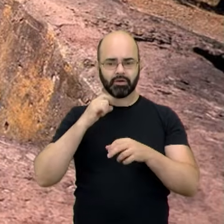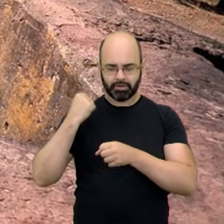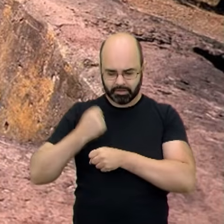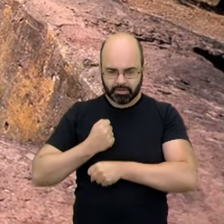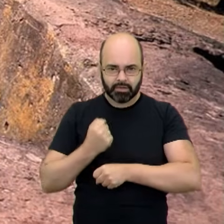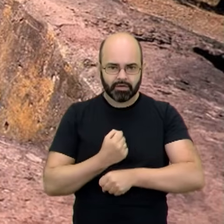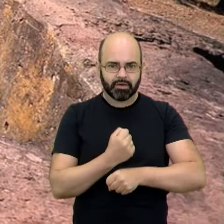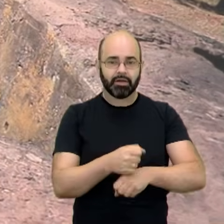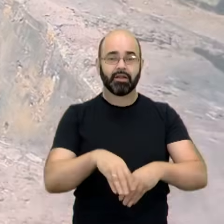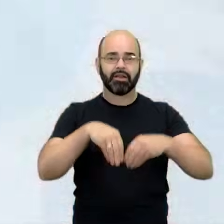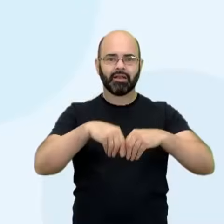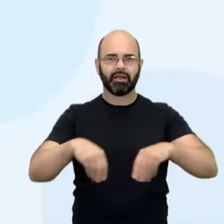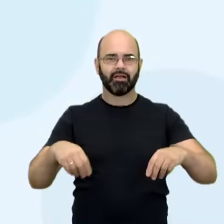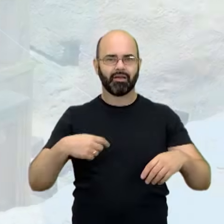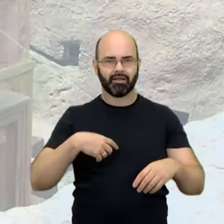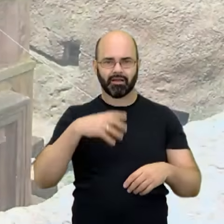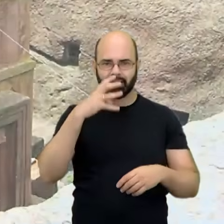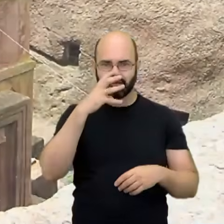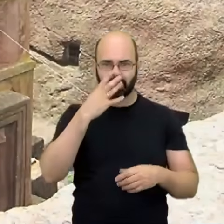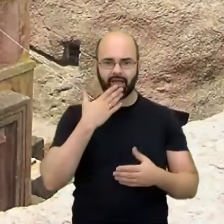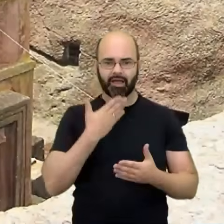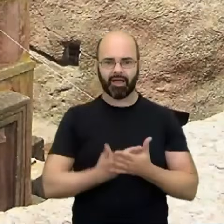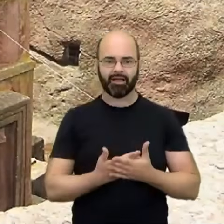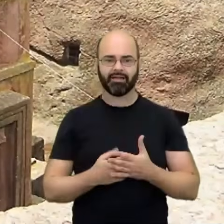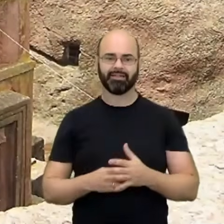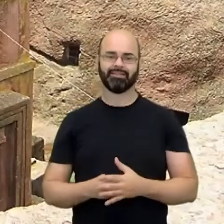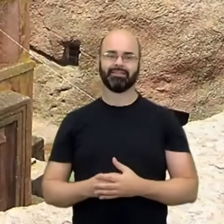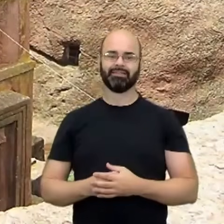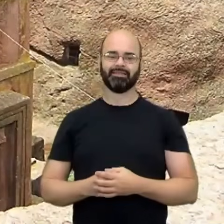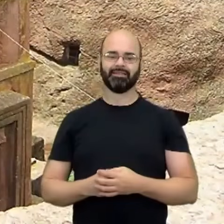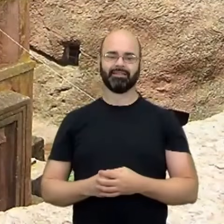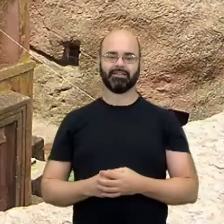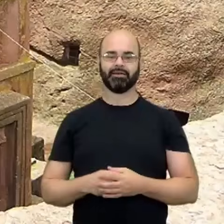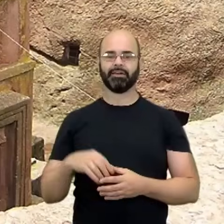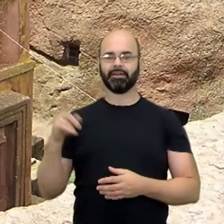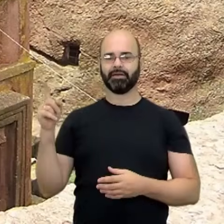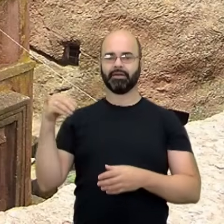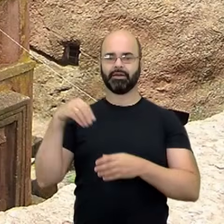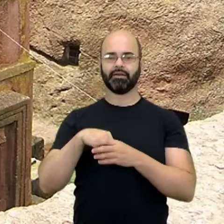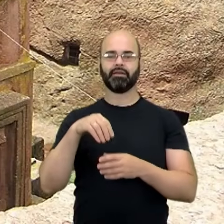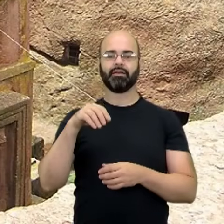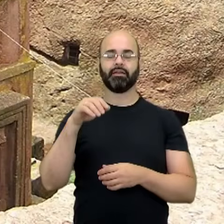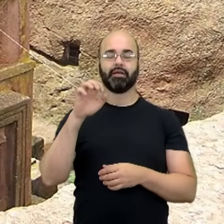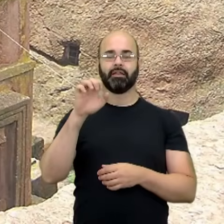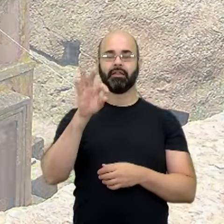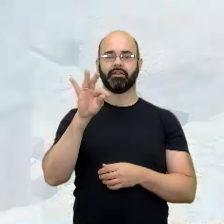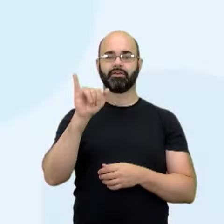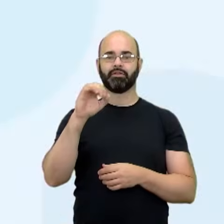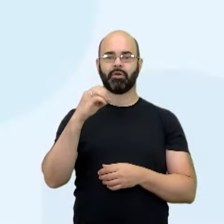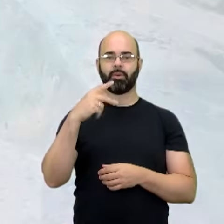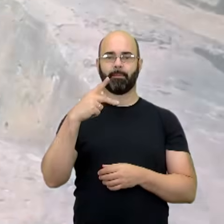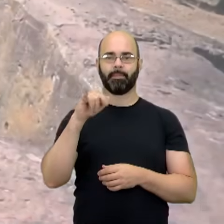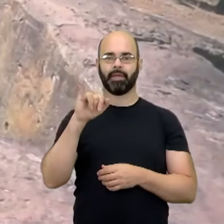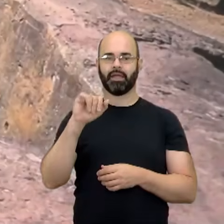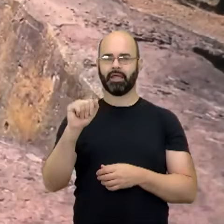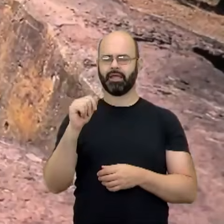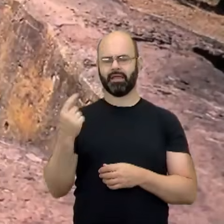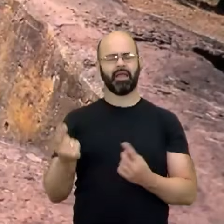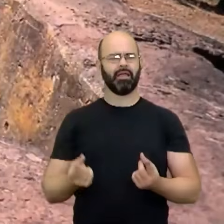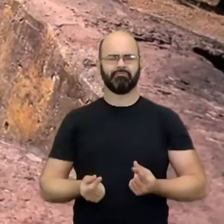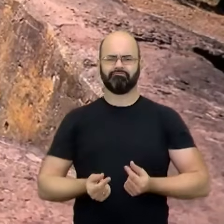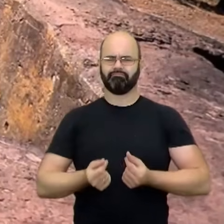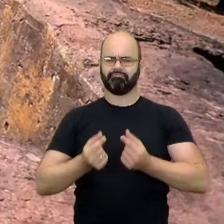esculpidas ali na terra. Olha que coisa incrível. Sim. Né? E o reino Aksum, ele ficava ali na Etiópia, um reino extremamente rico,